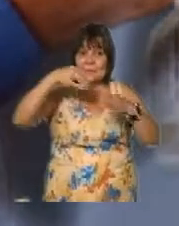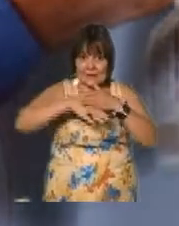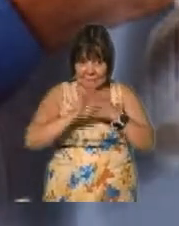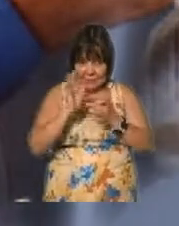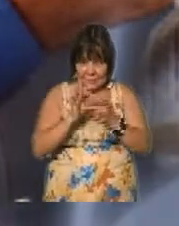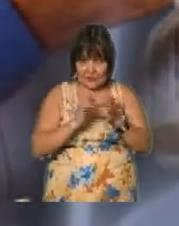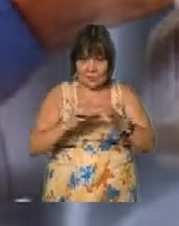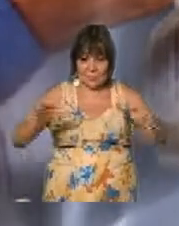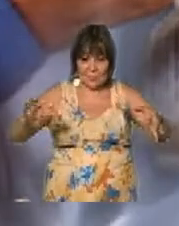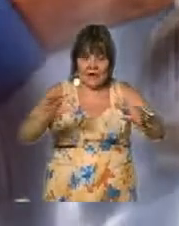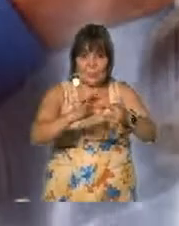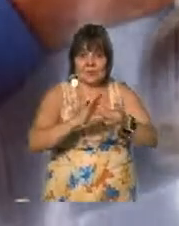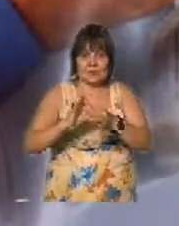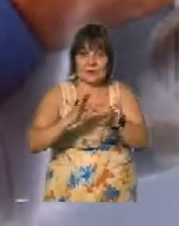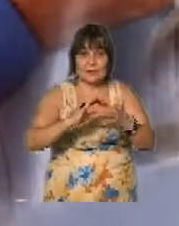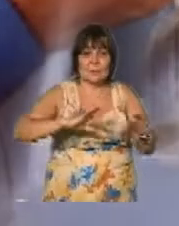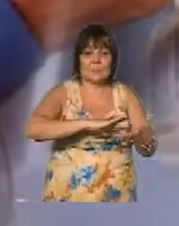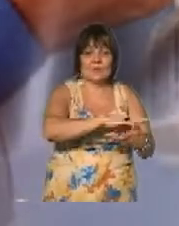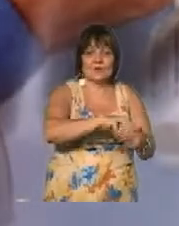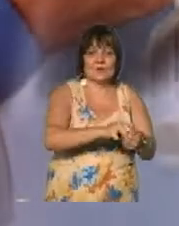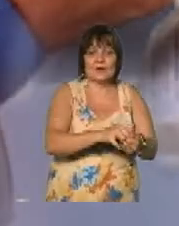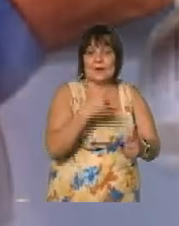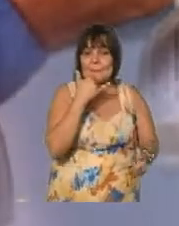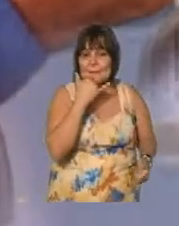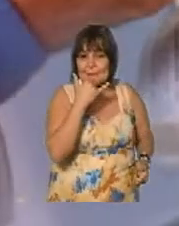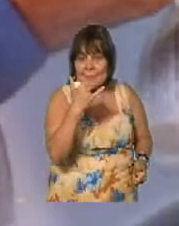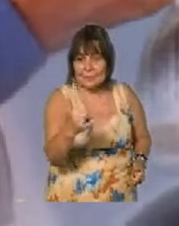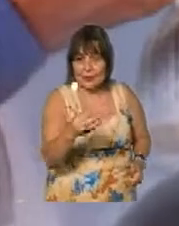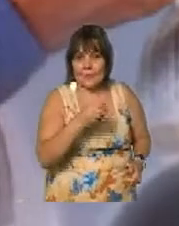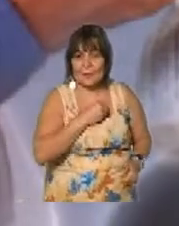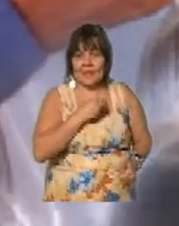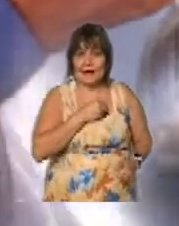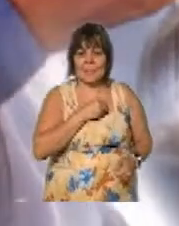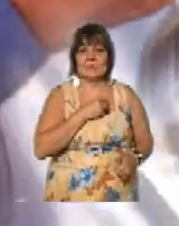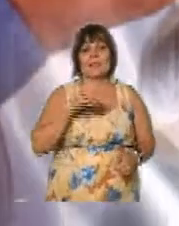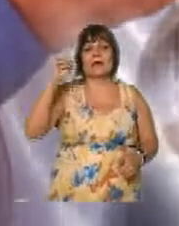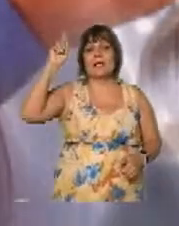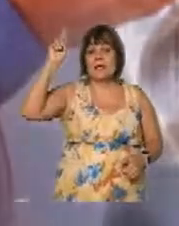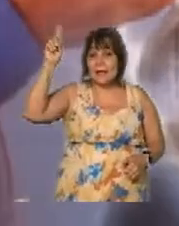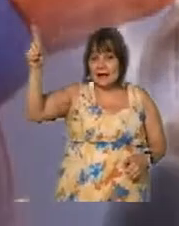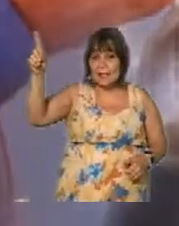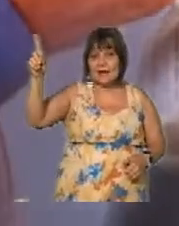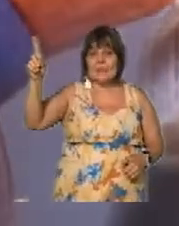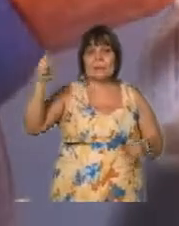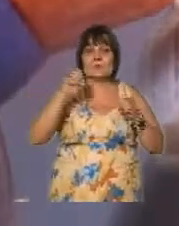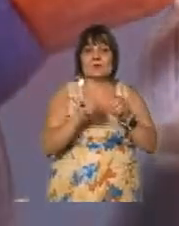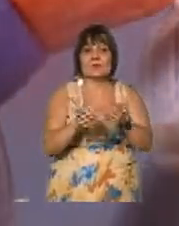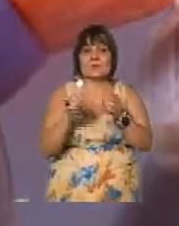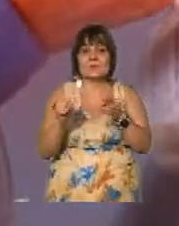o mundo, e não imputando aos homens as suas transgressões, ele nos confiou a palavra